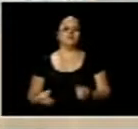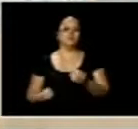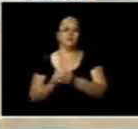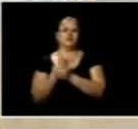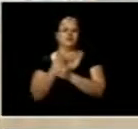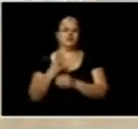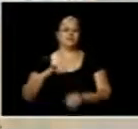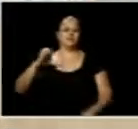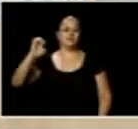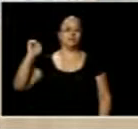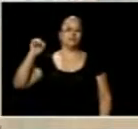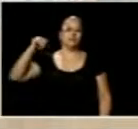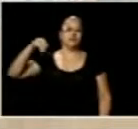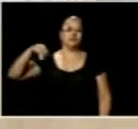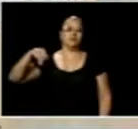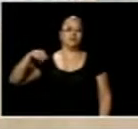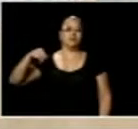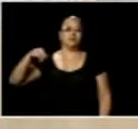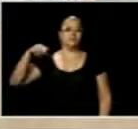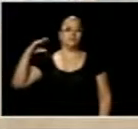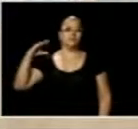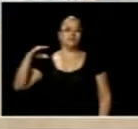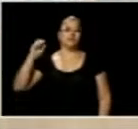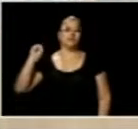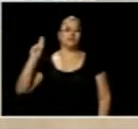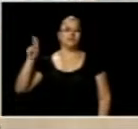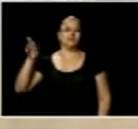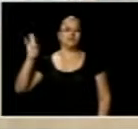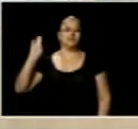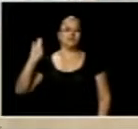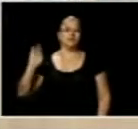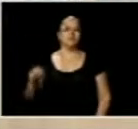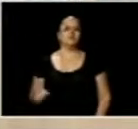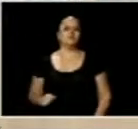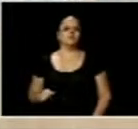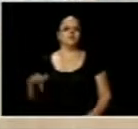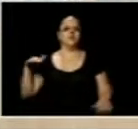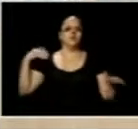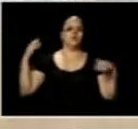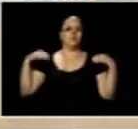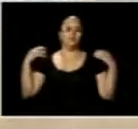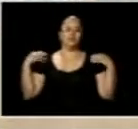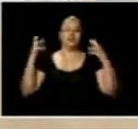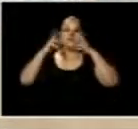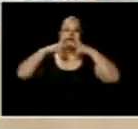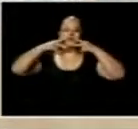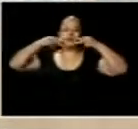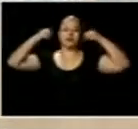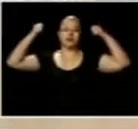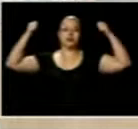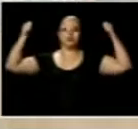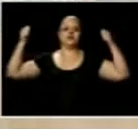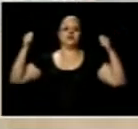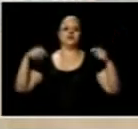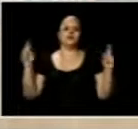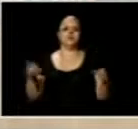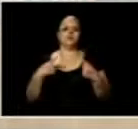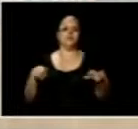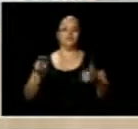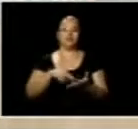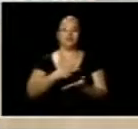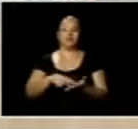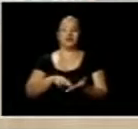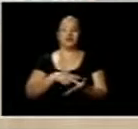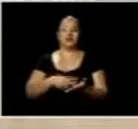Encute, Encontro Cultural de Taubaté, que realizará festivais e mostras teatrais de música e dança, e